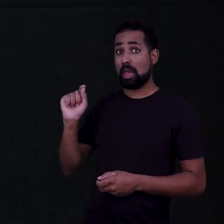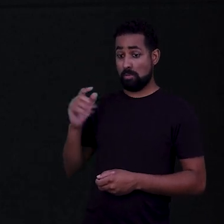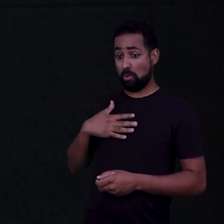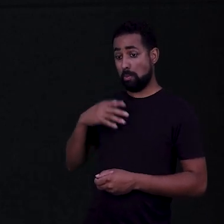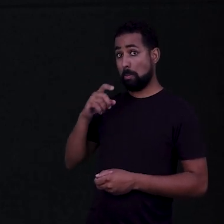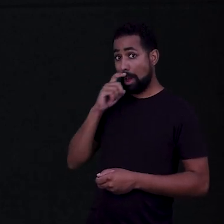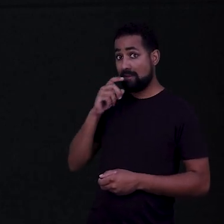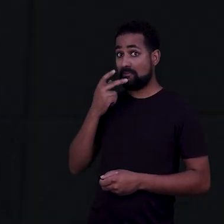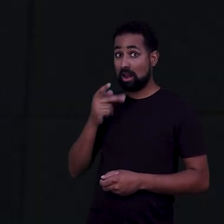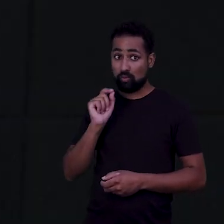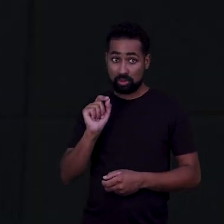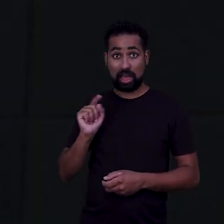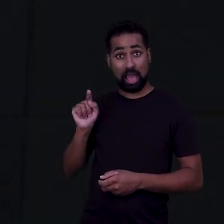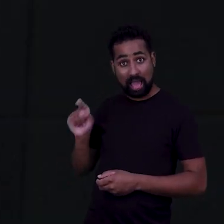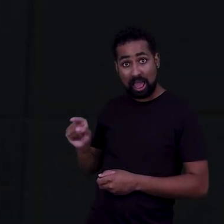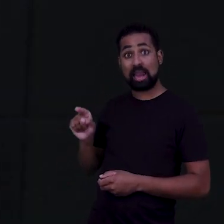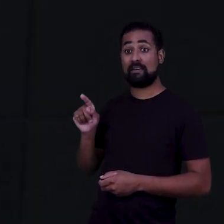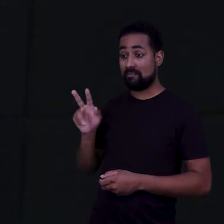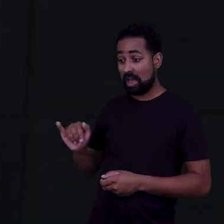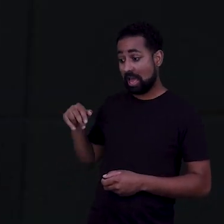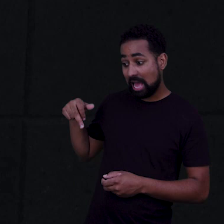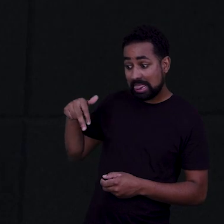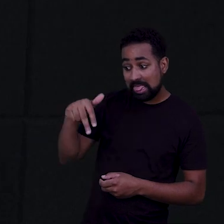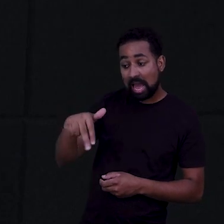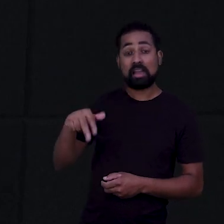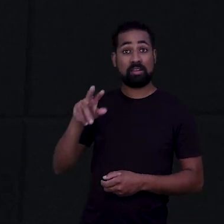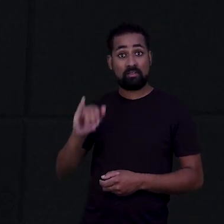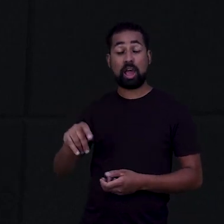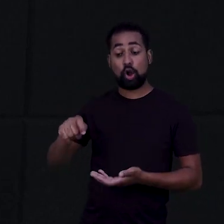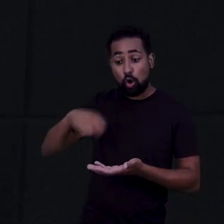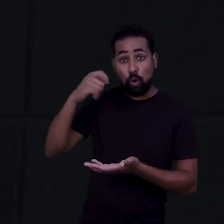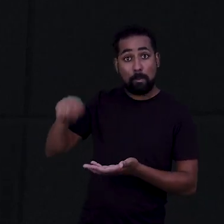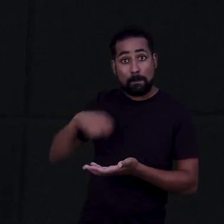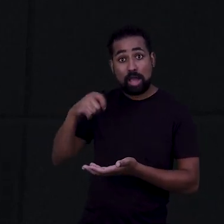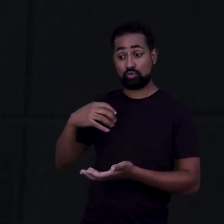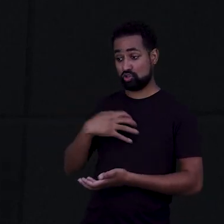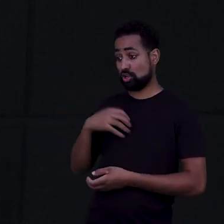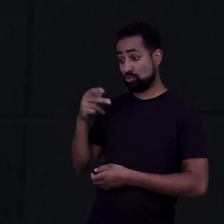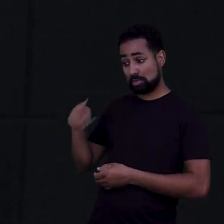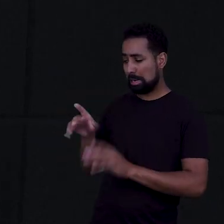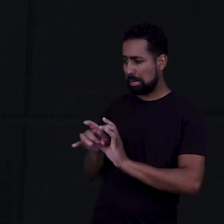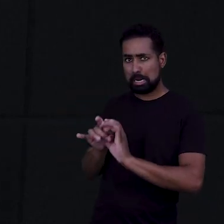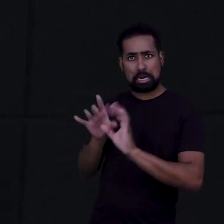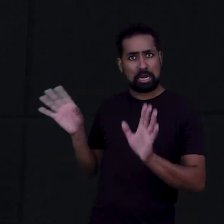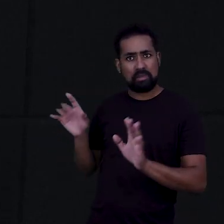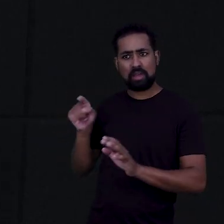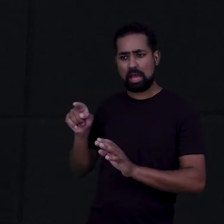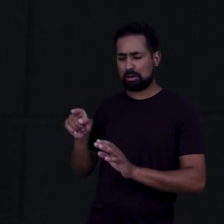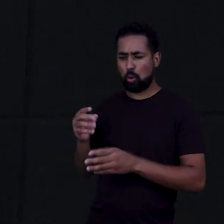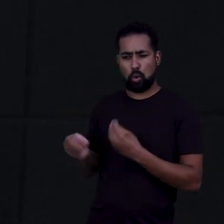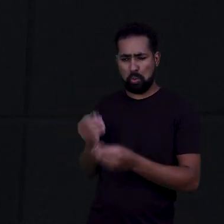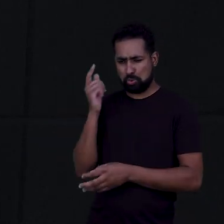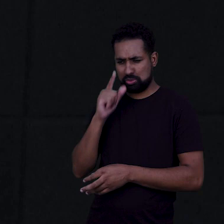Ele dizia assim: ela vai entrar e vai comer do jeito que ela quiser, com a mão, com o